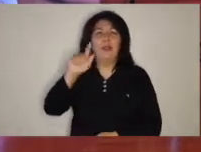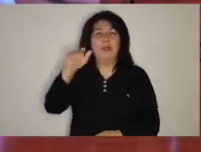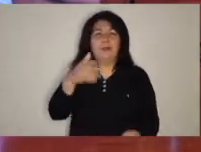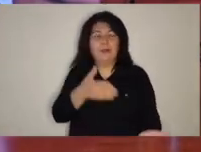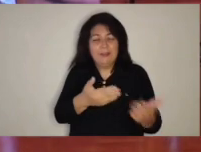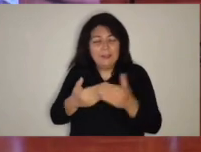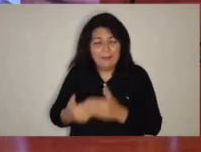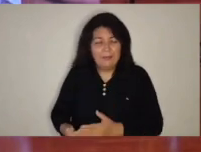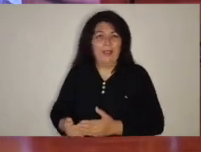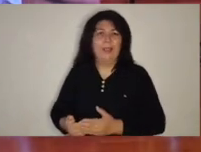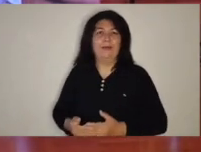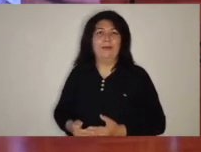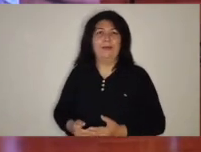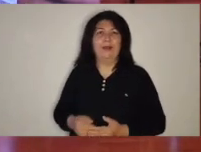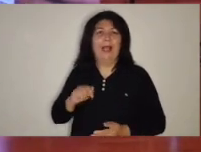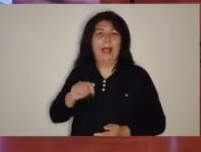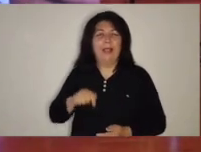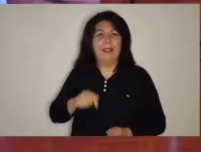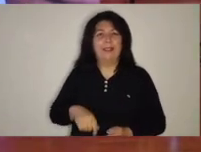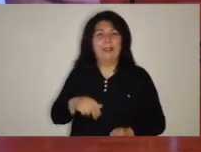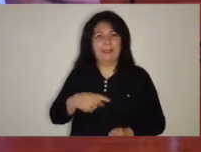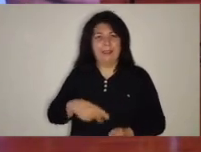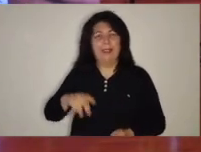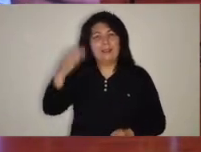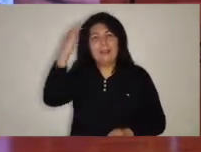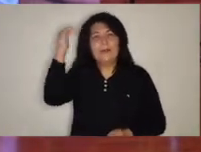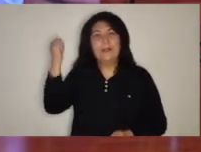Pai, eu quero, Senhor, neste momento, Deus, te agradecer